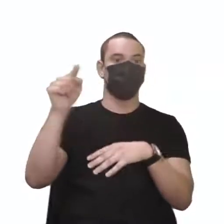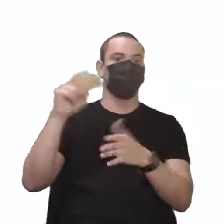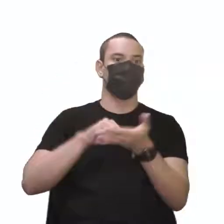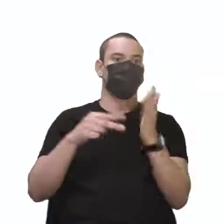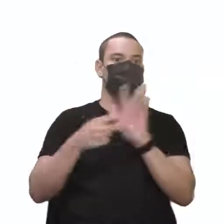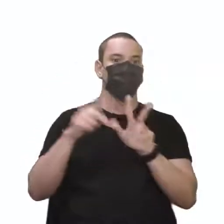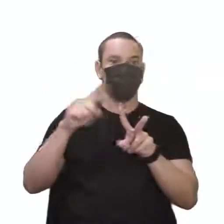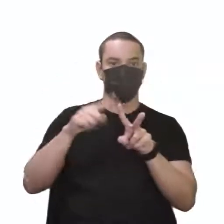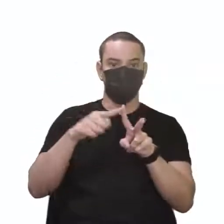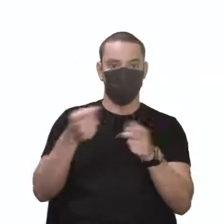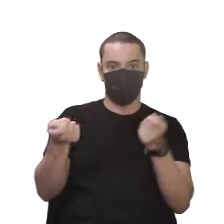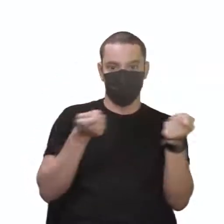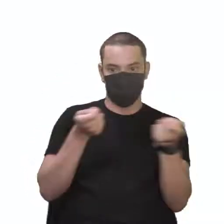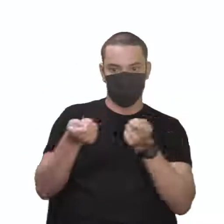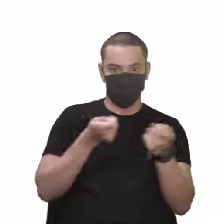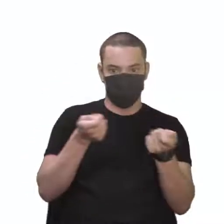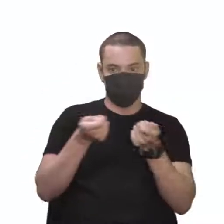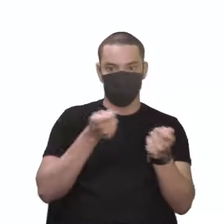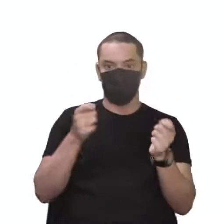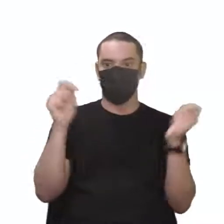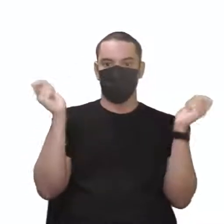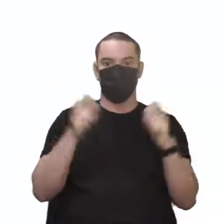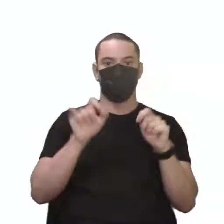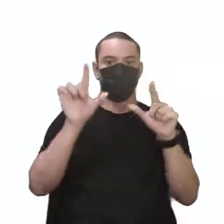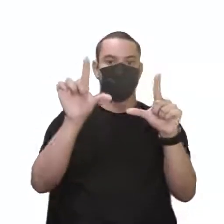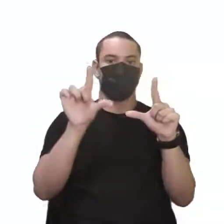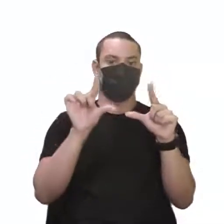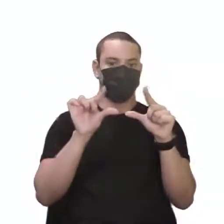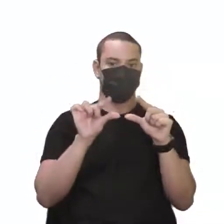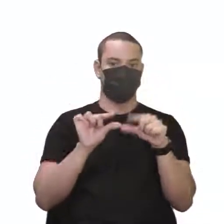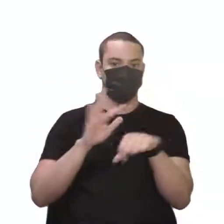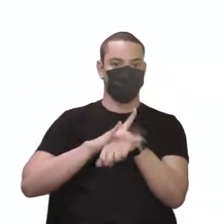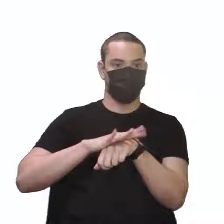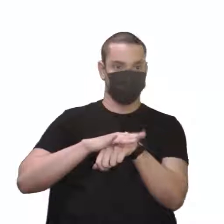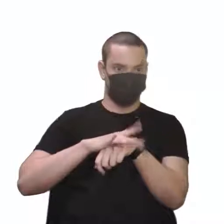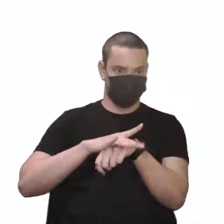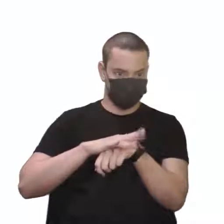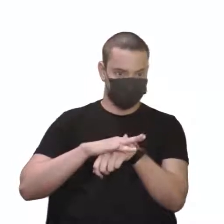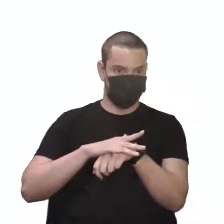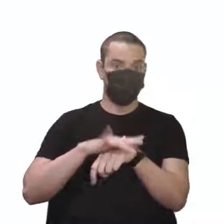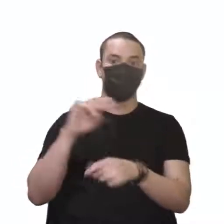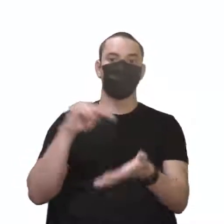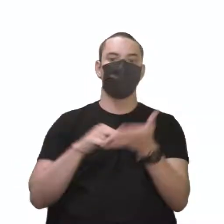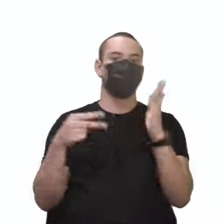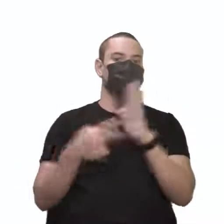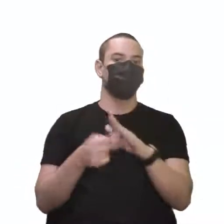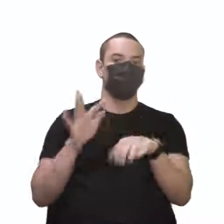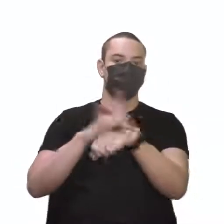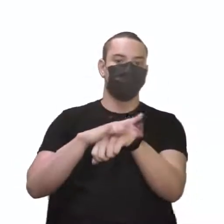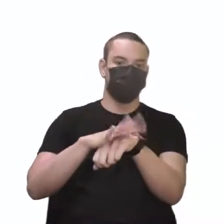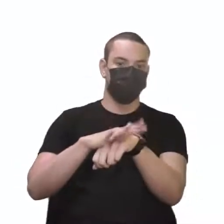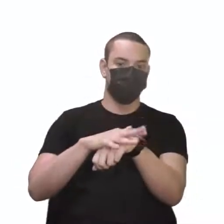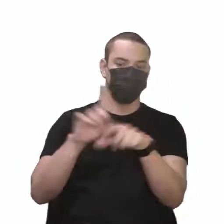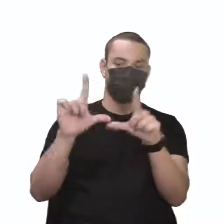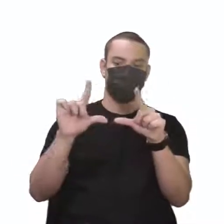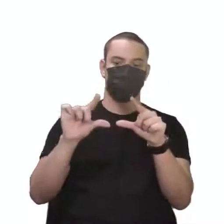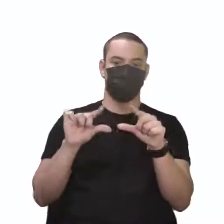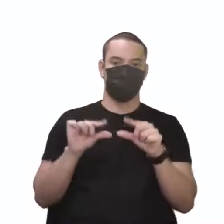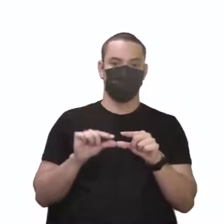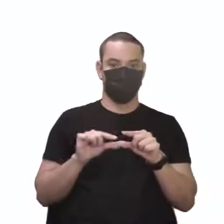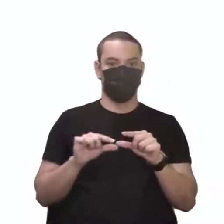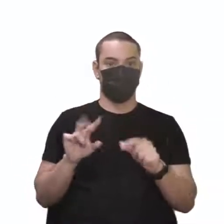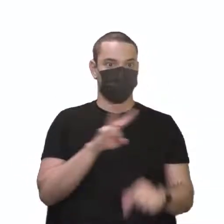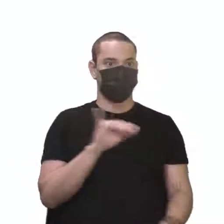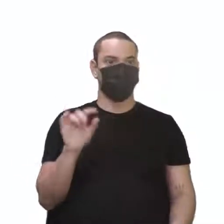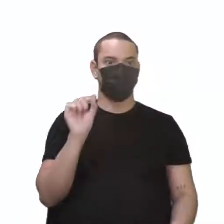vírus manipulados geneticamente de modo a reduzir a sua patogenicidade que é reduzir a patogenicidade?